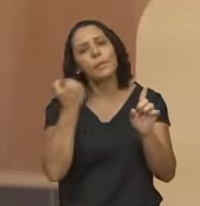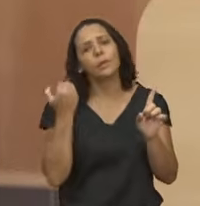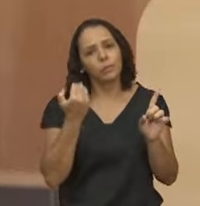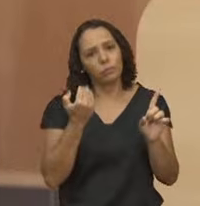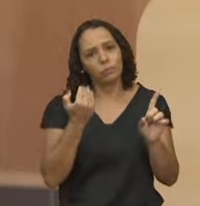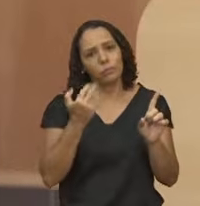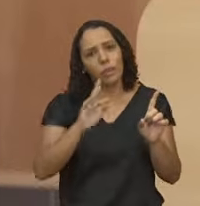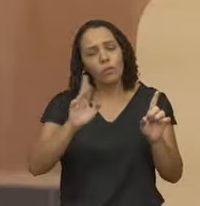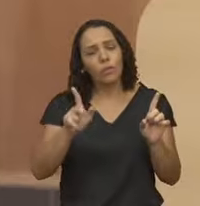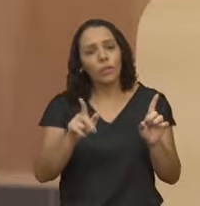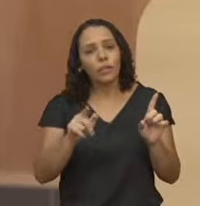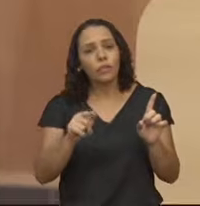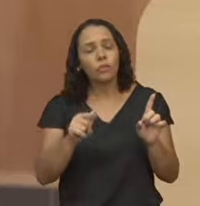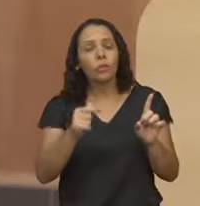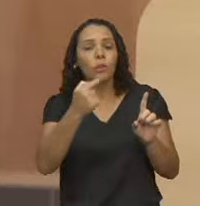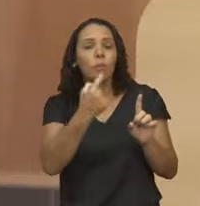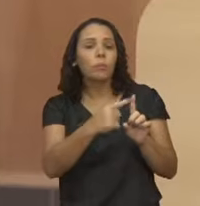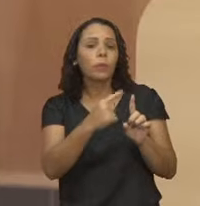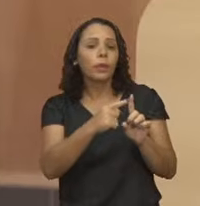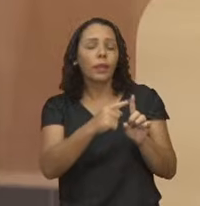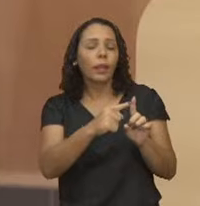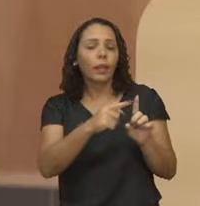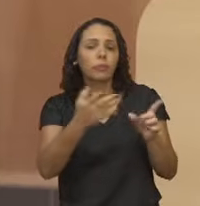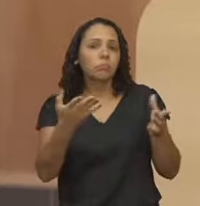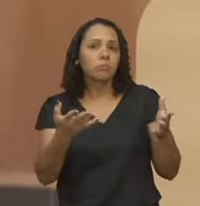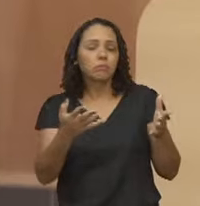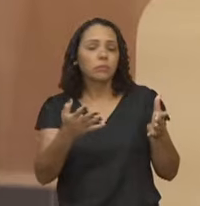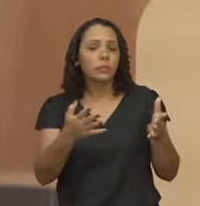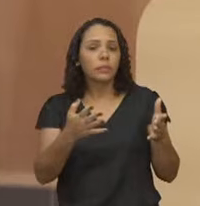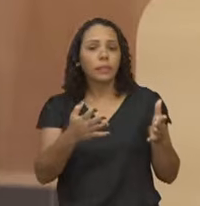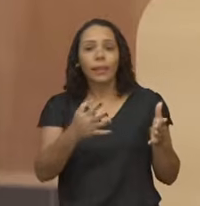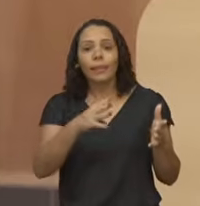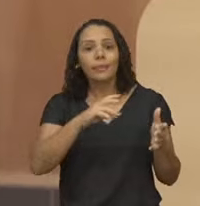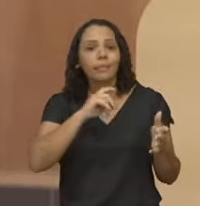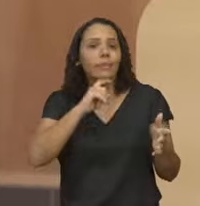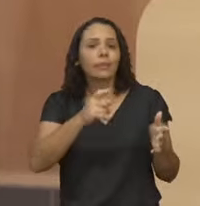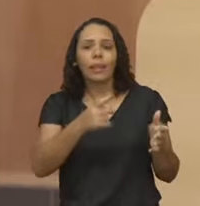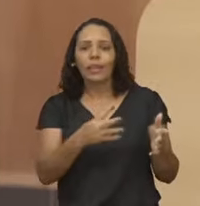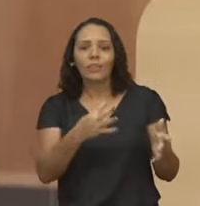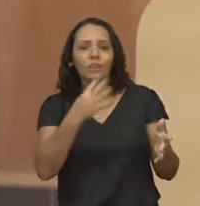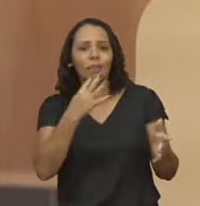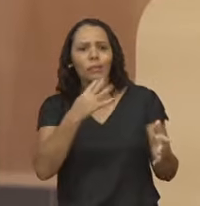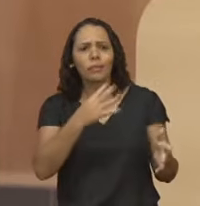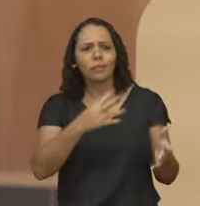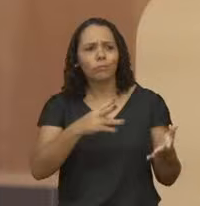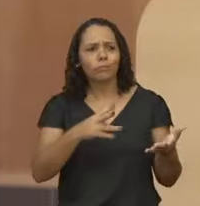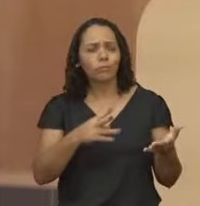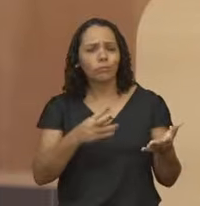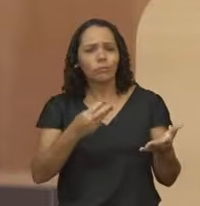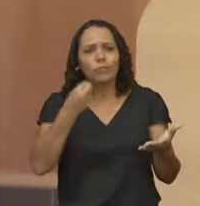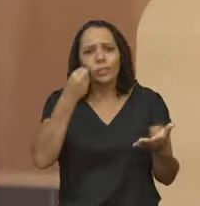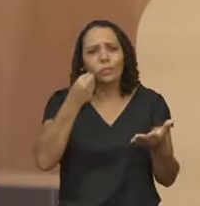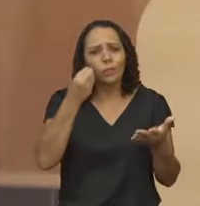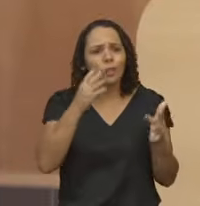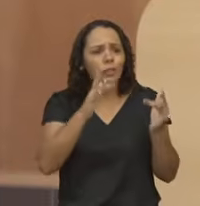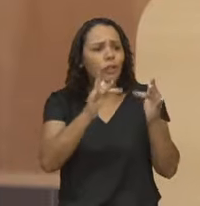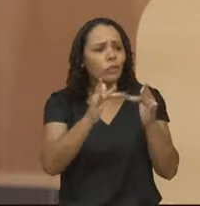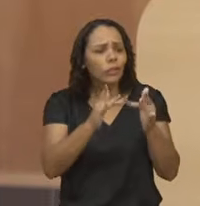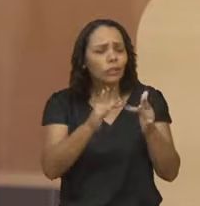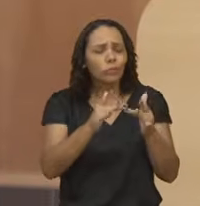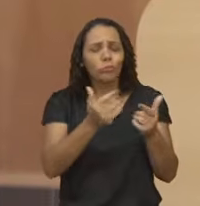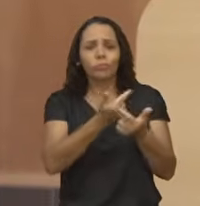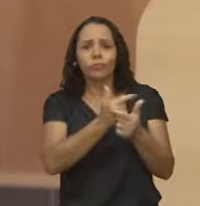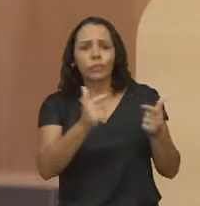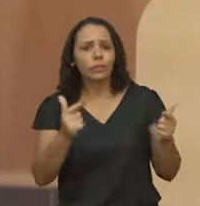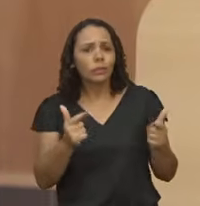vai saber e vai poder nos contar alguma coisa, vai sentir essa dor. Mas se a pessoa é a mesma, e aí só morreu